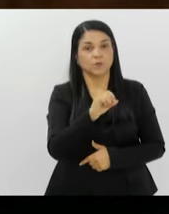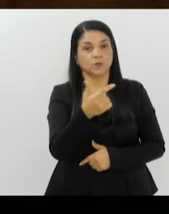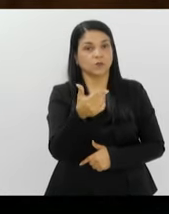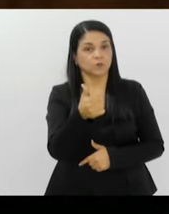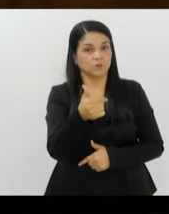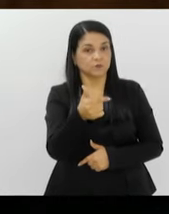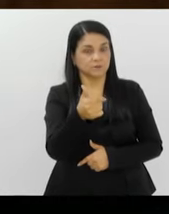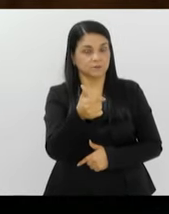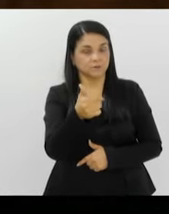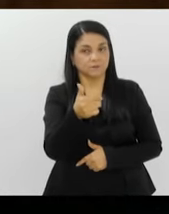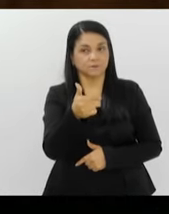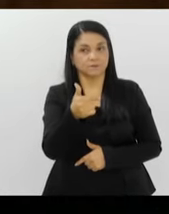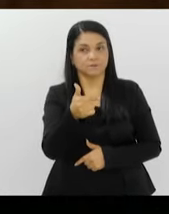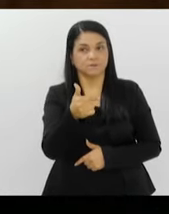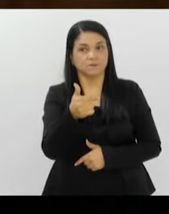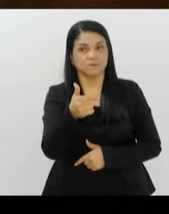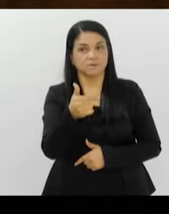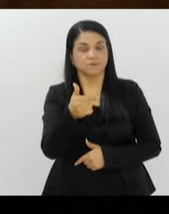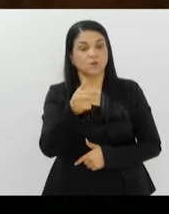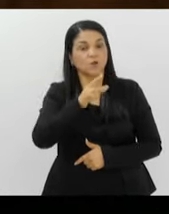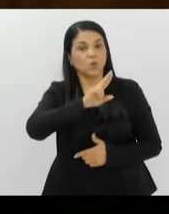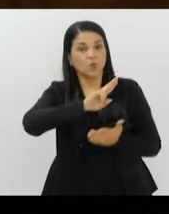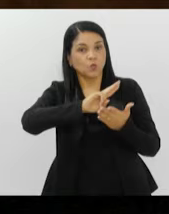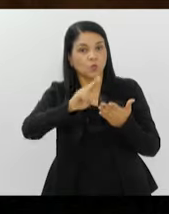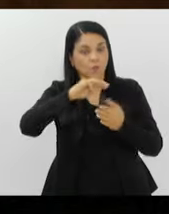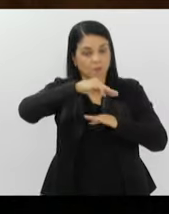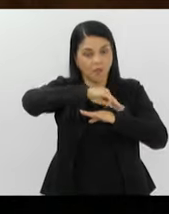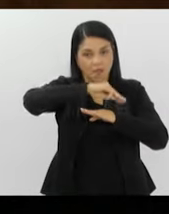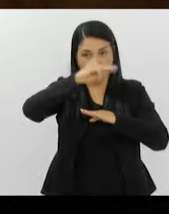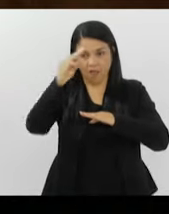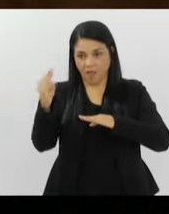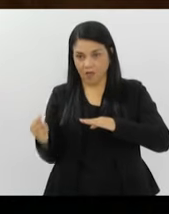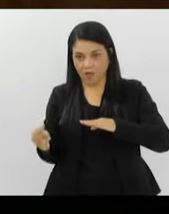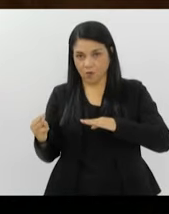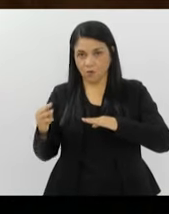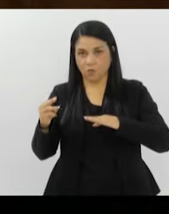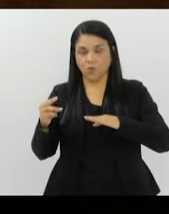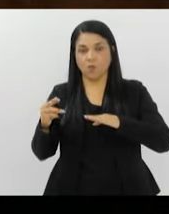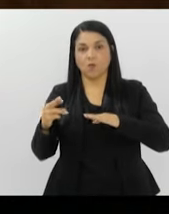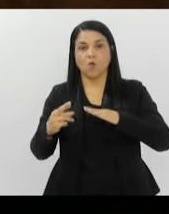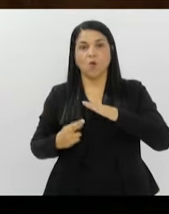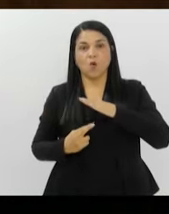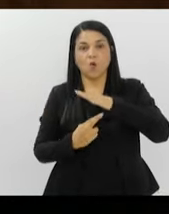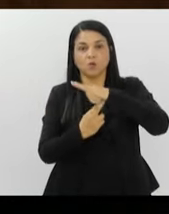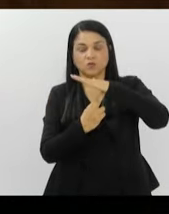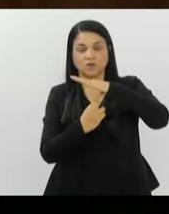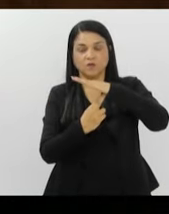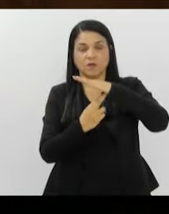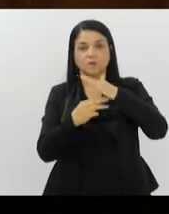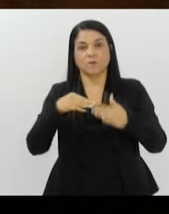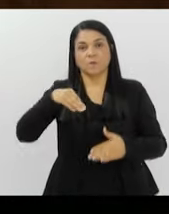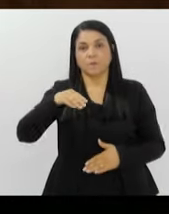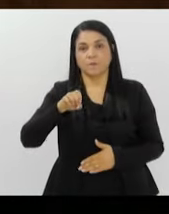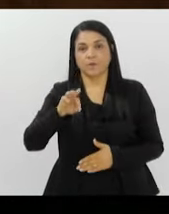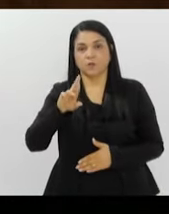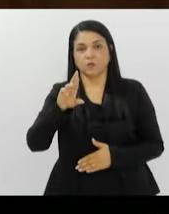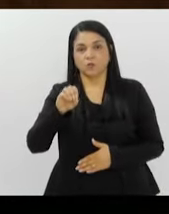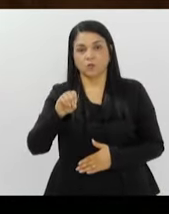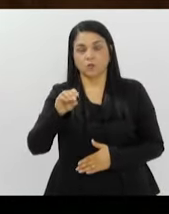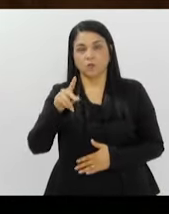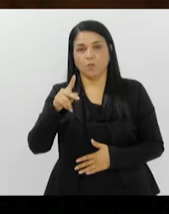2012 da denominação ao arco rodoviário Metropolitano do Rio de Janeiro de